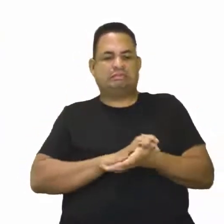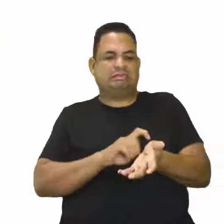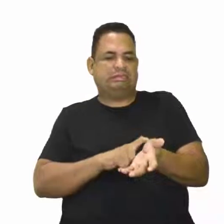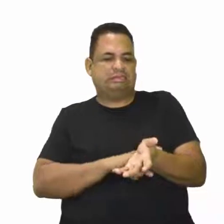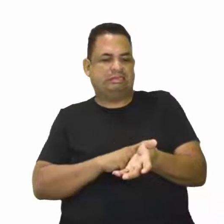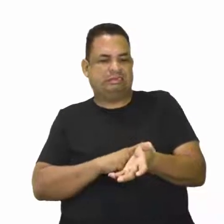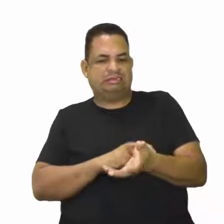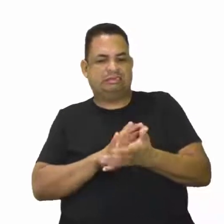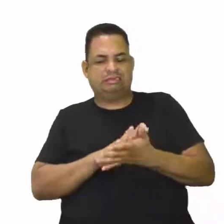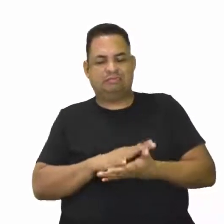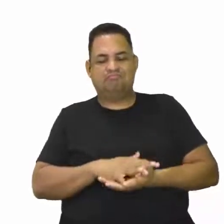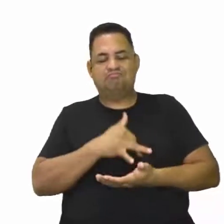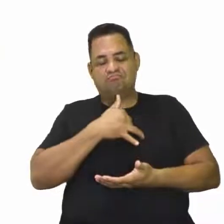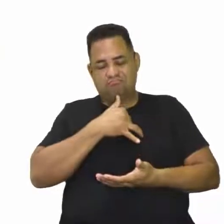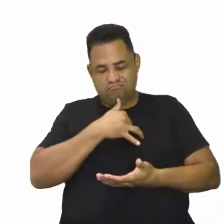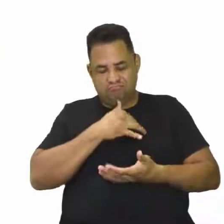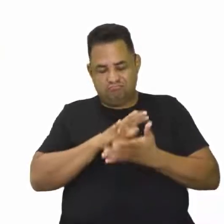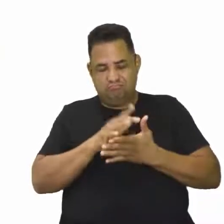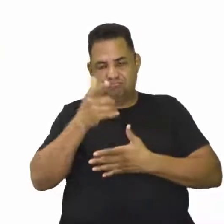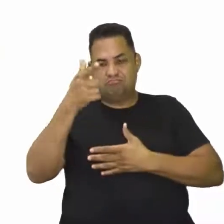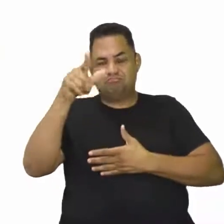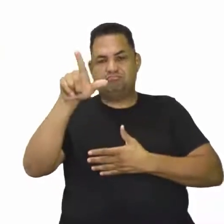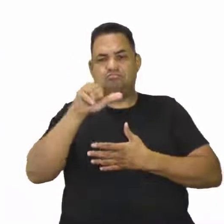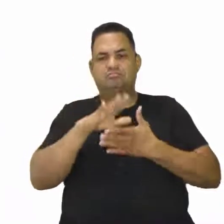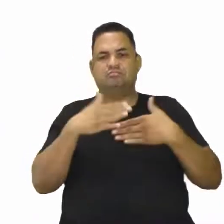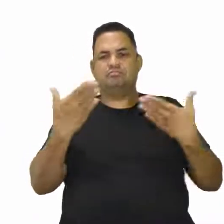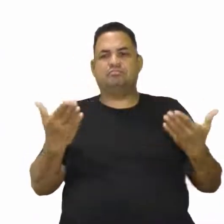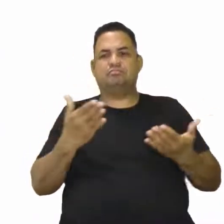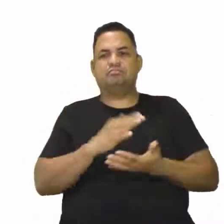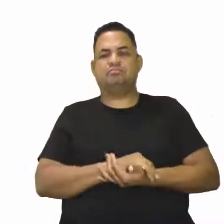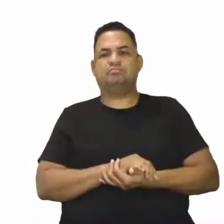rábia, triste e muitas outras